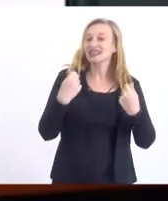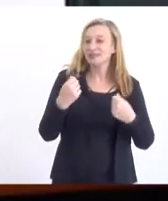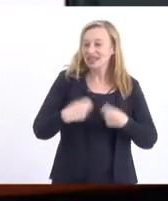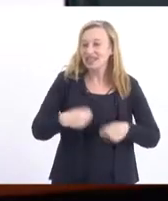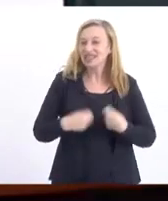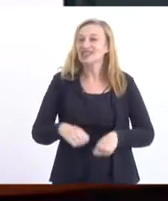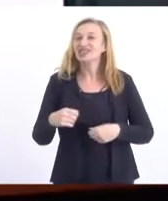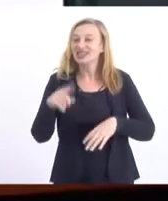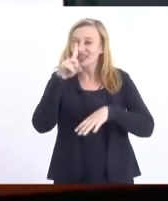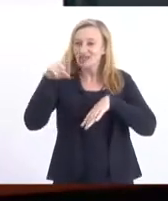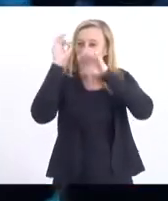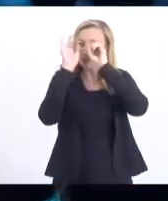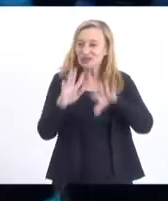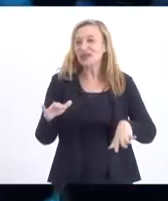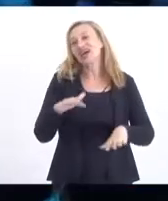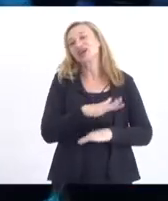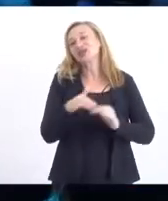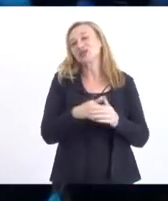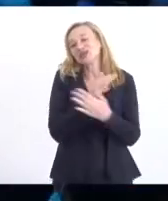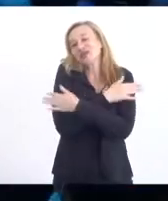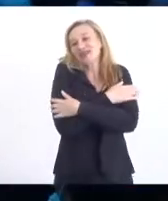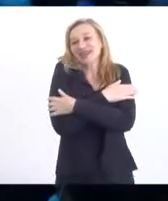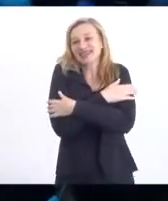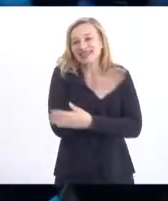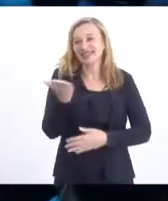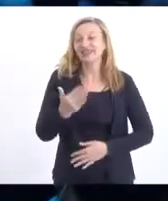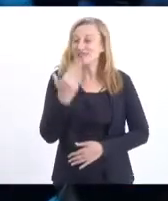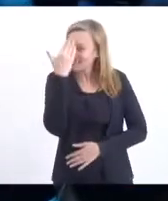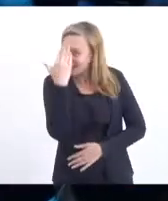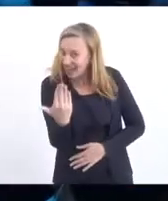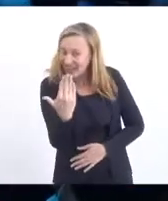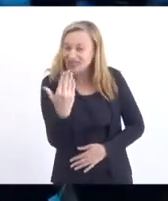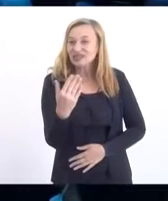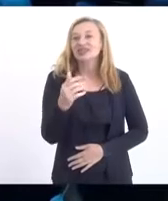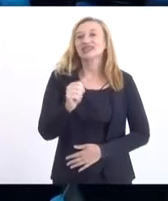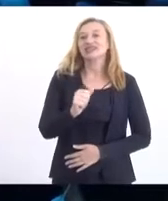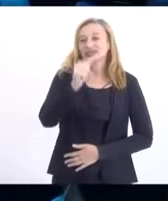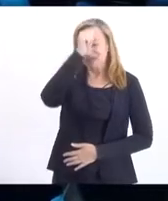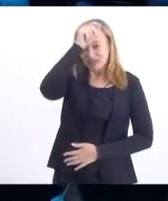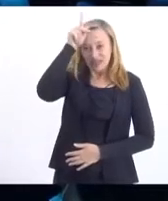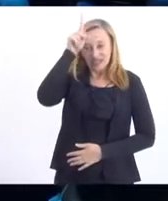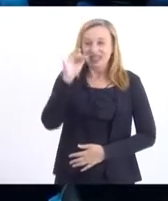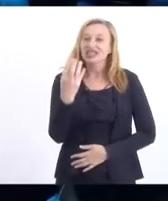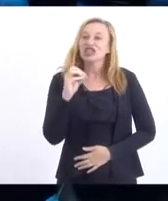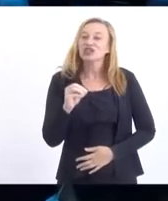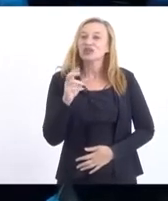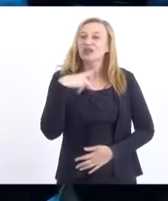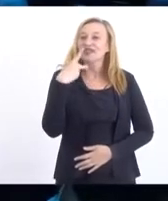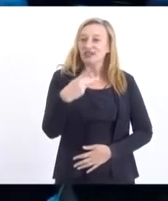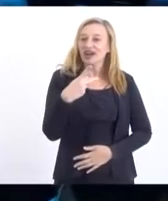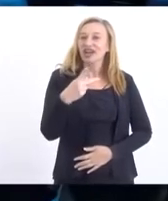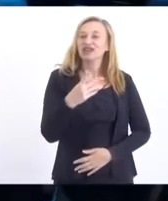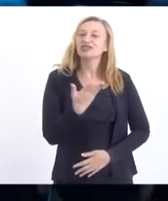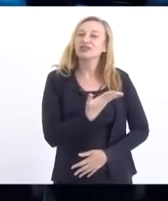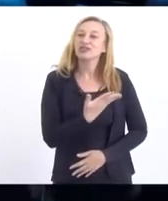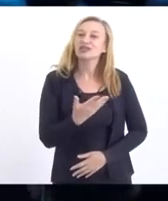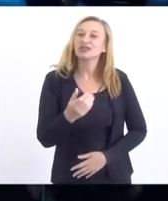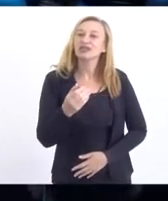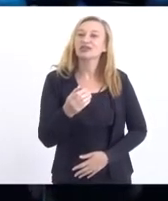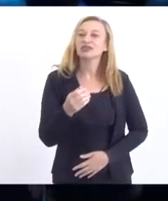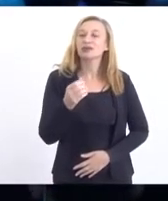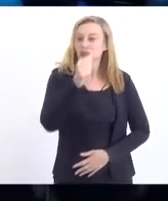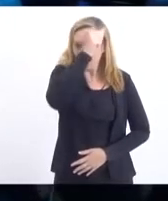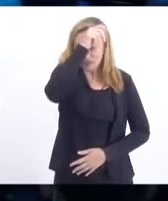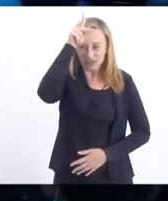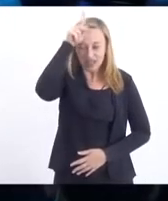todos e que Deus nos abençoe. Obrigado, prefeito Serginho. com a palavra nosso prefeito Léo